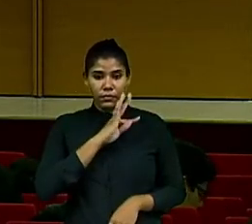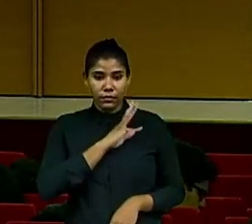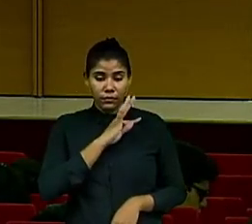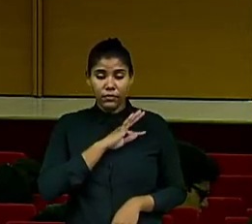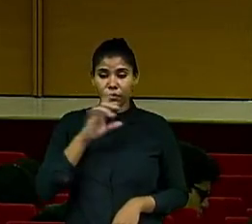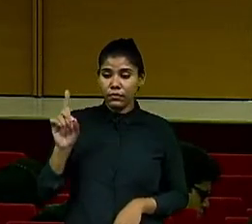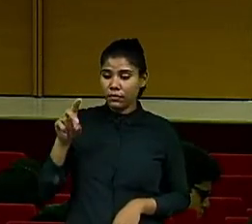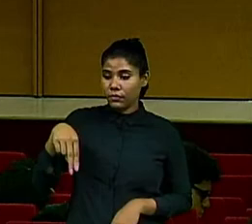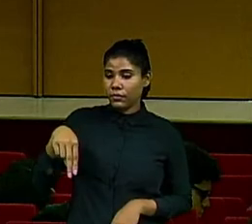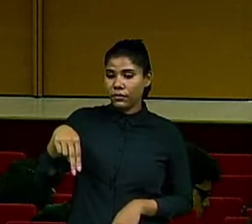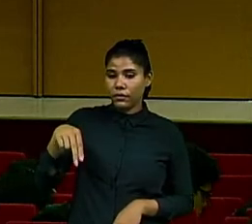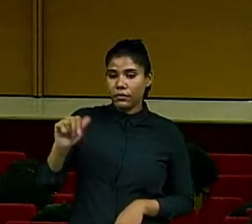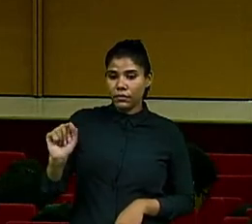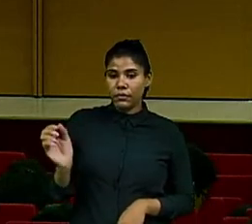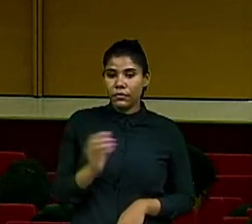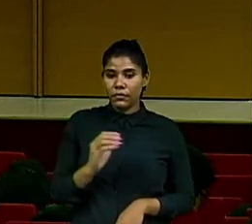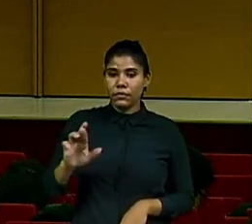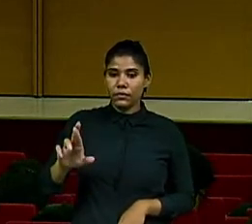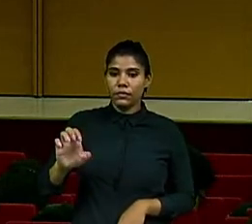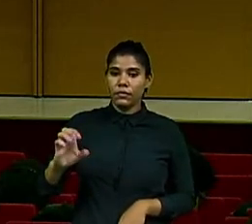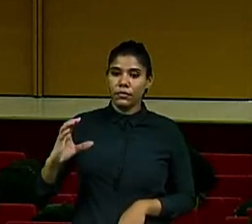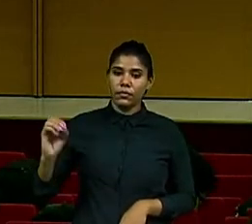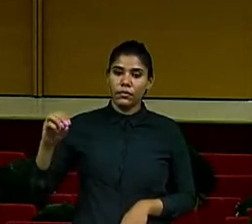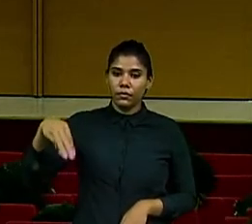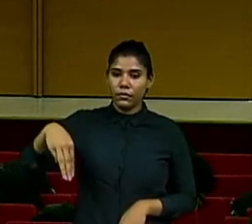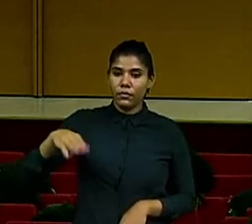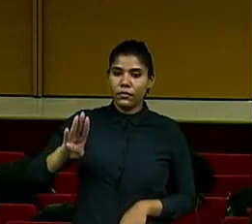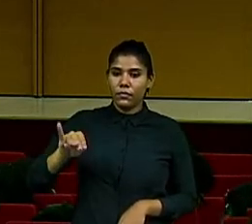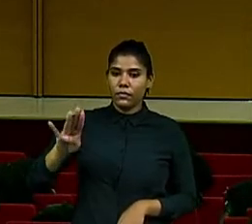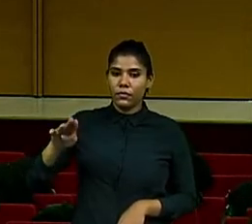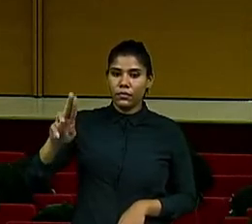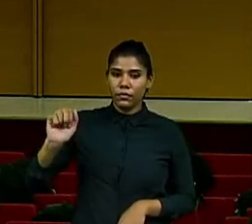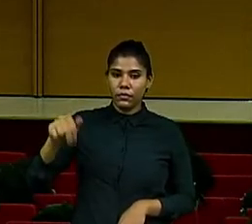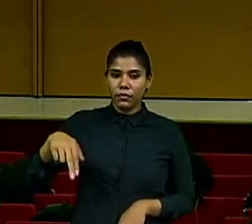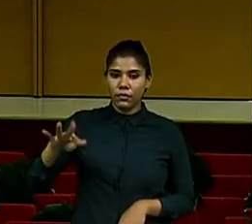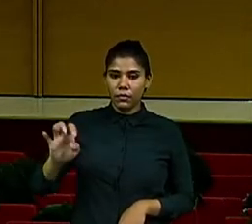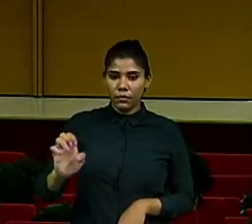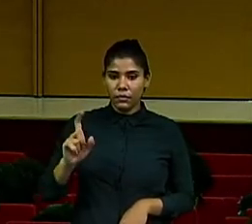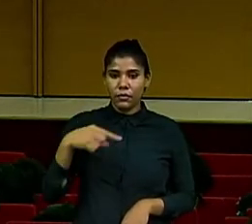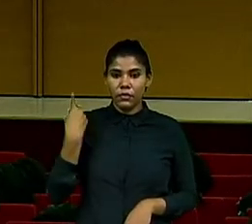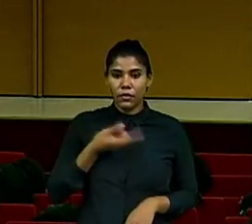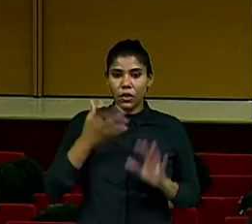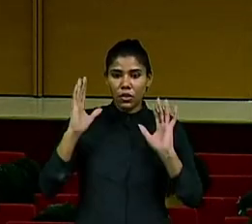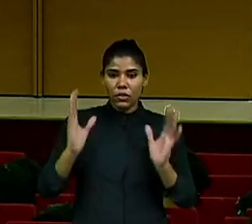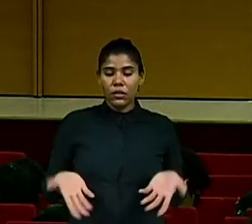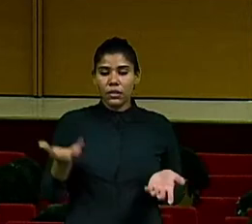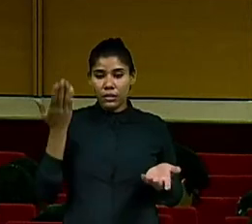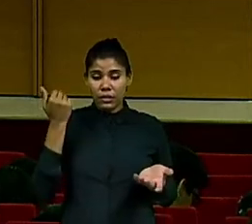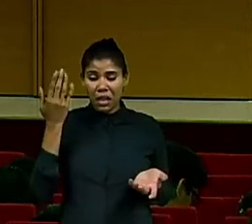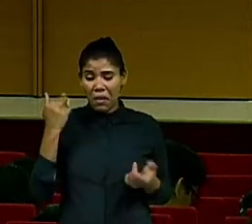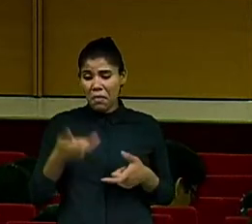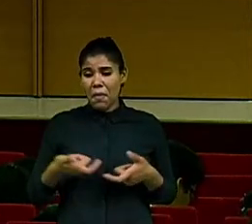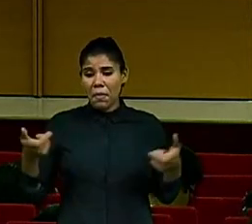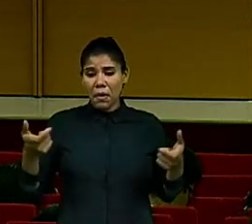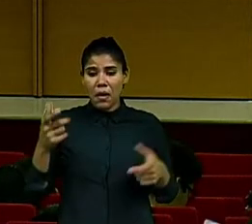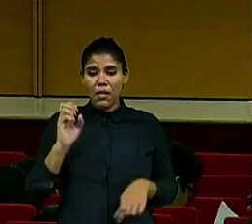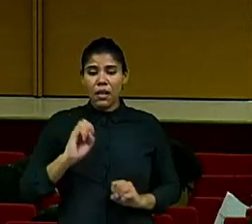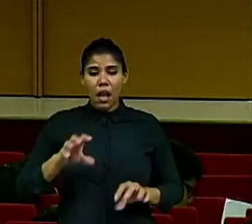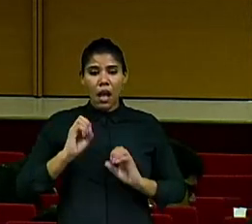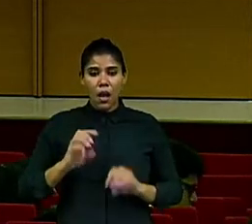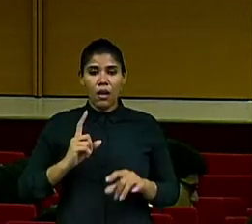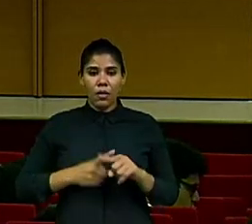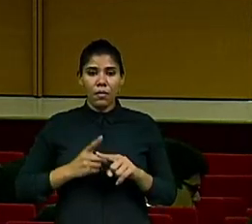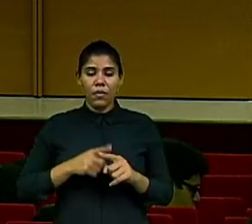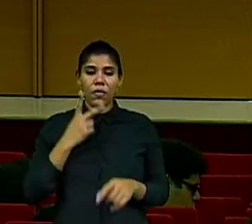ela é a mais básica de todas sabendo disso a gente já sabe a maior parte da aula vai passar por quê Porque depois eu falo para ti de